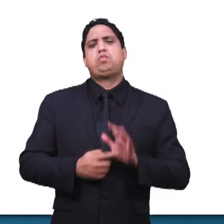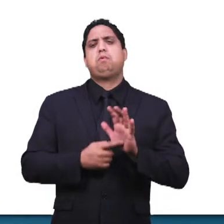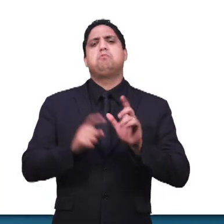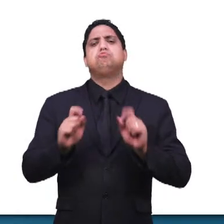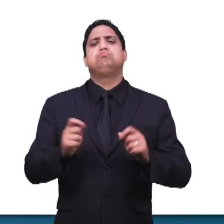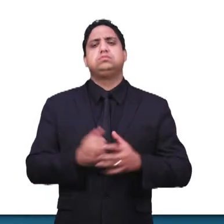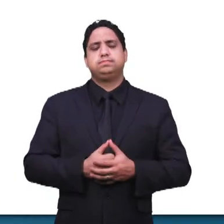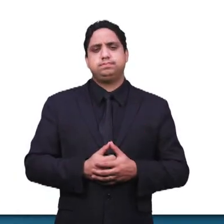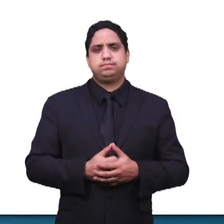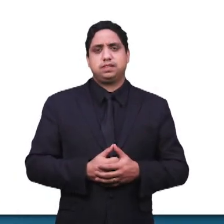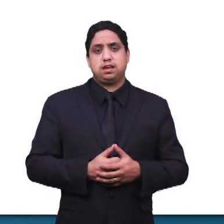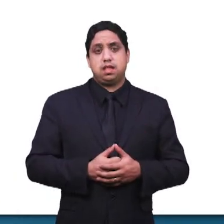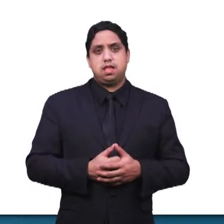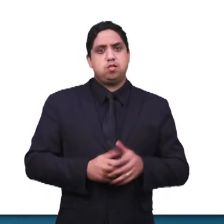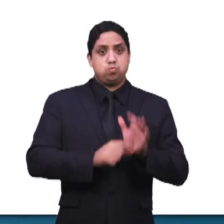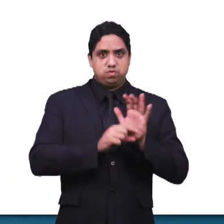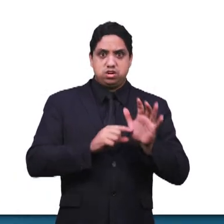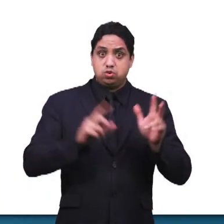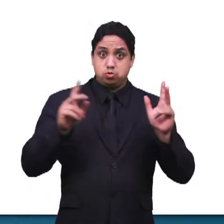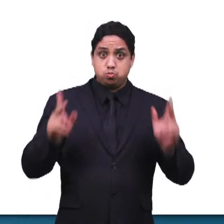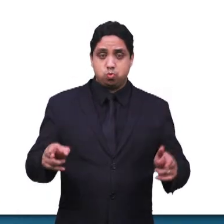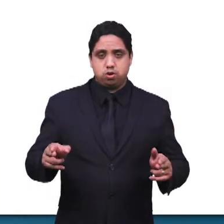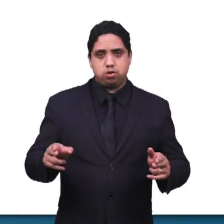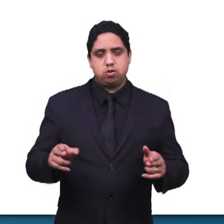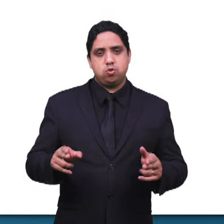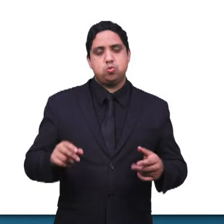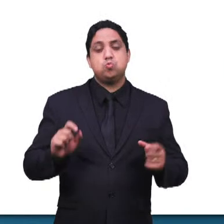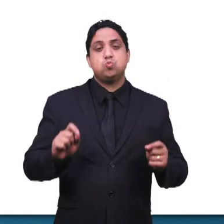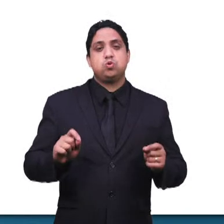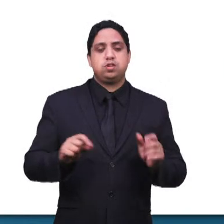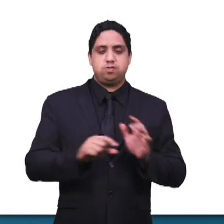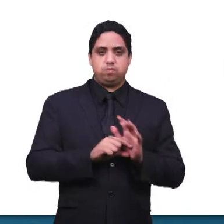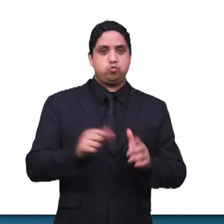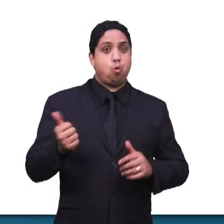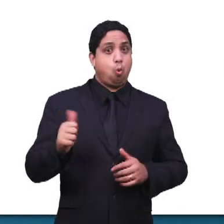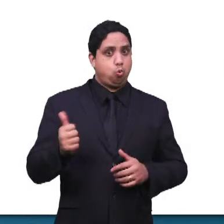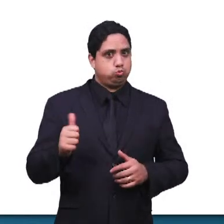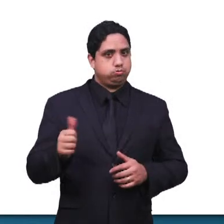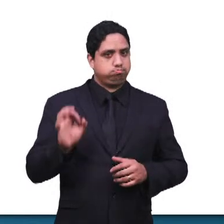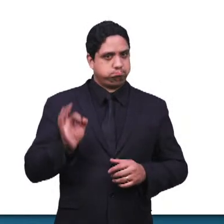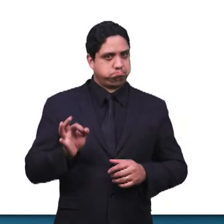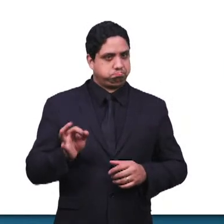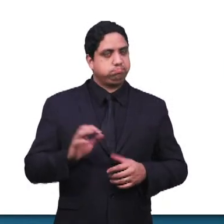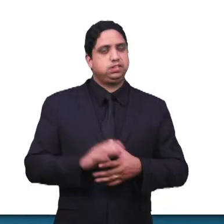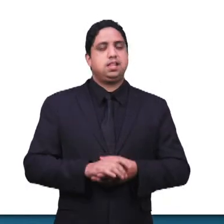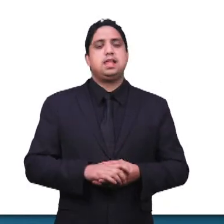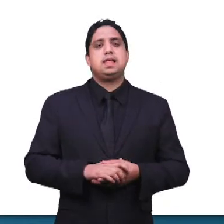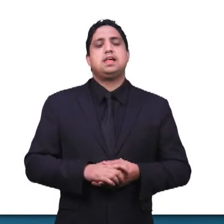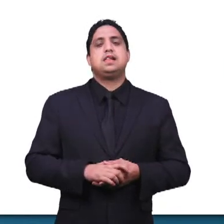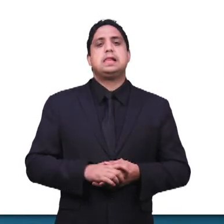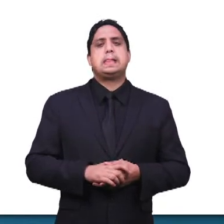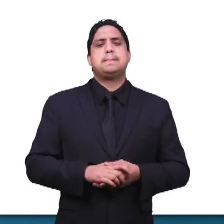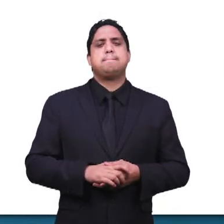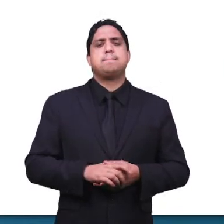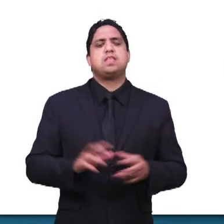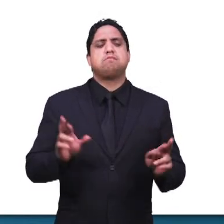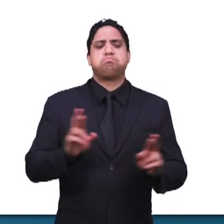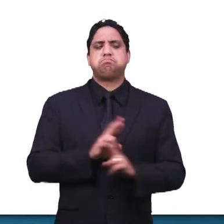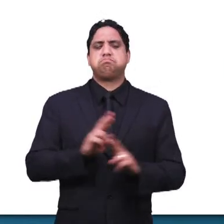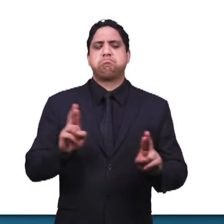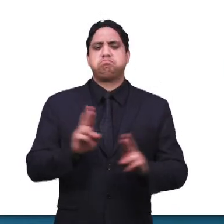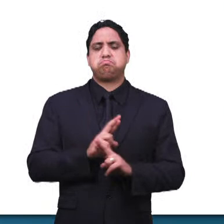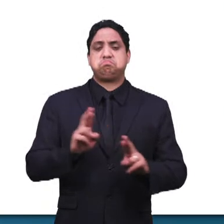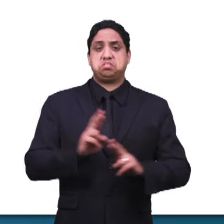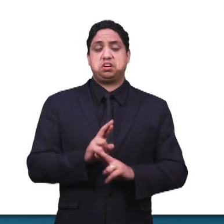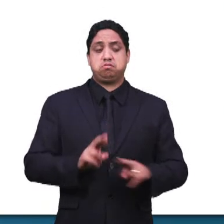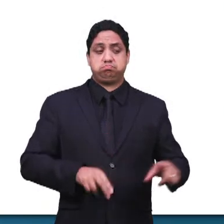assim, no mesmo verso, ou seja, é o verso 11, né? Faça uma associação da